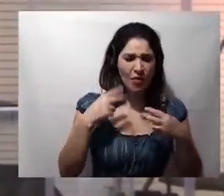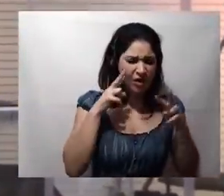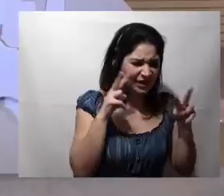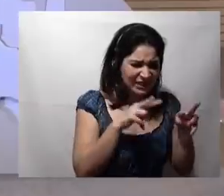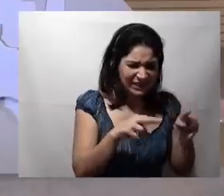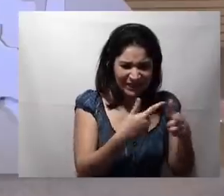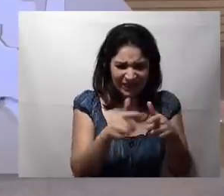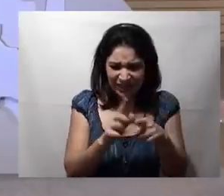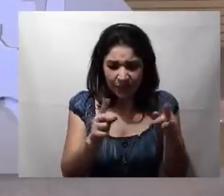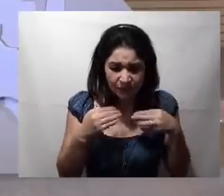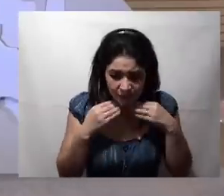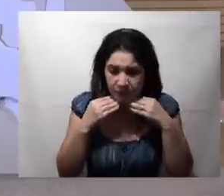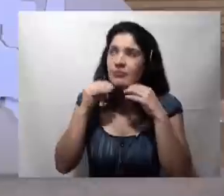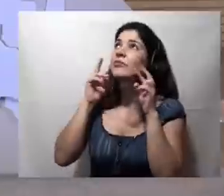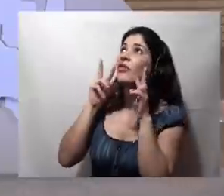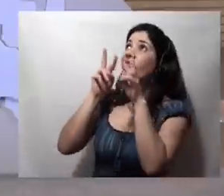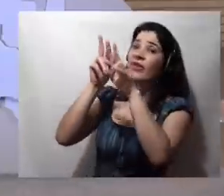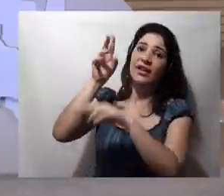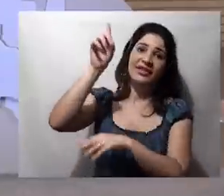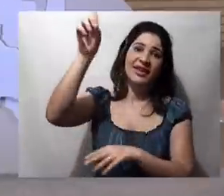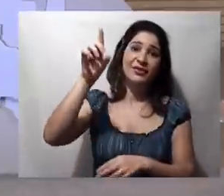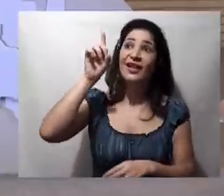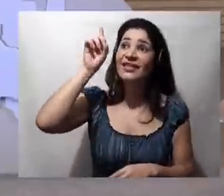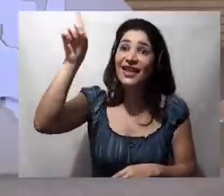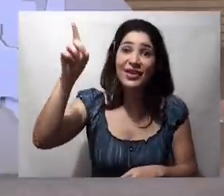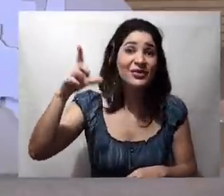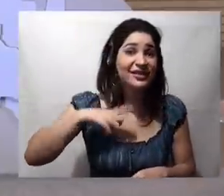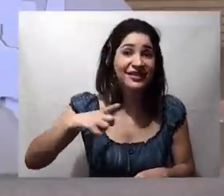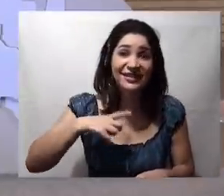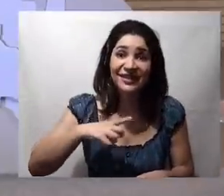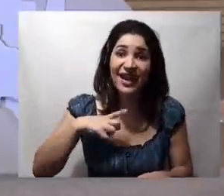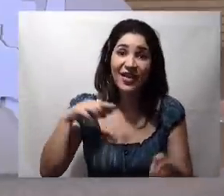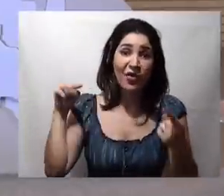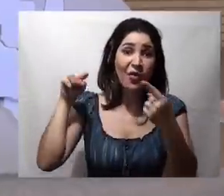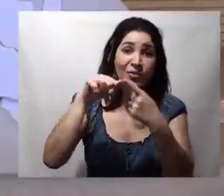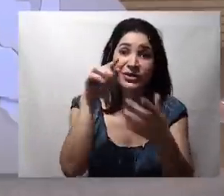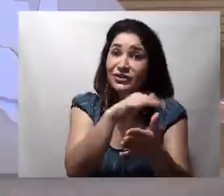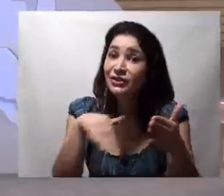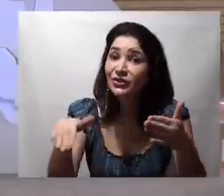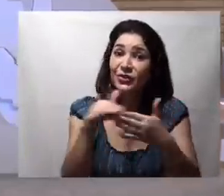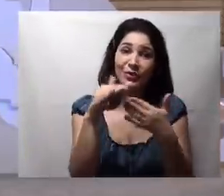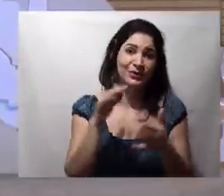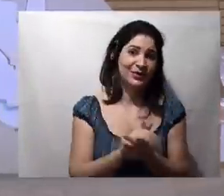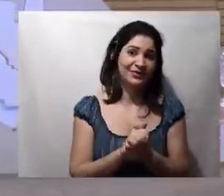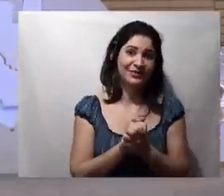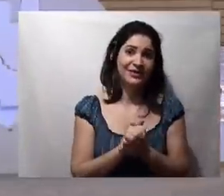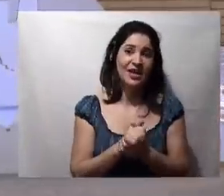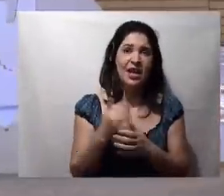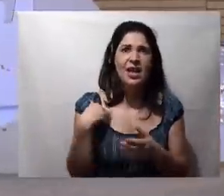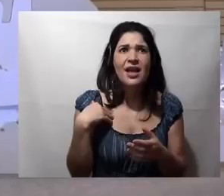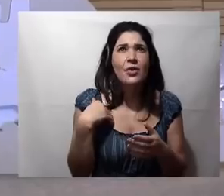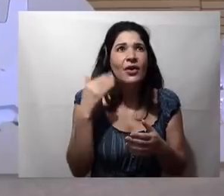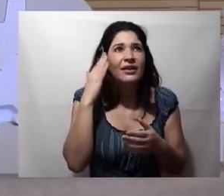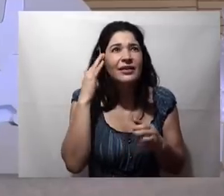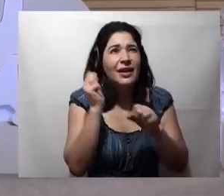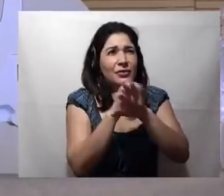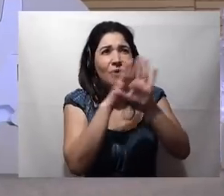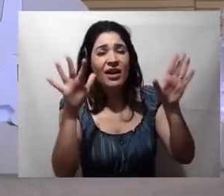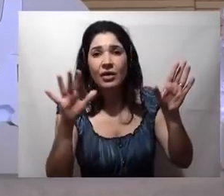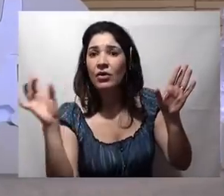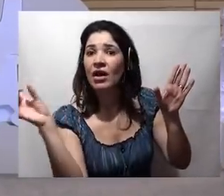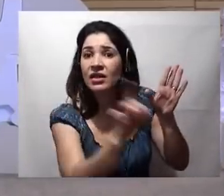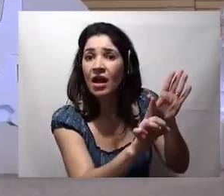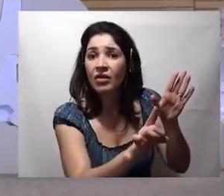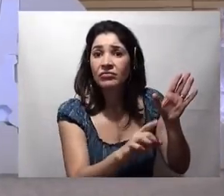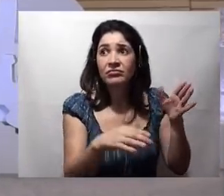olhos e a propósito de deus em tudo nós vamos entender sempre acha claro que não por que